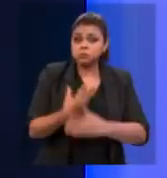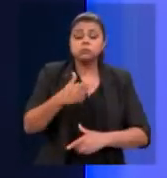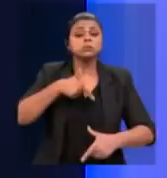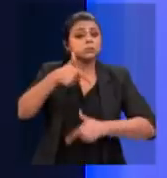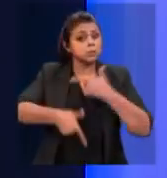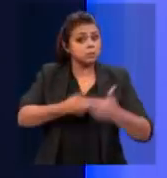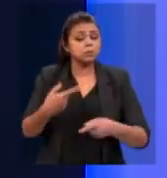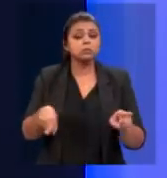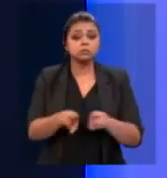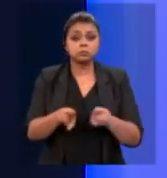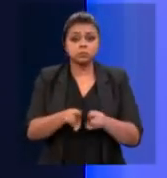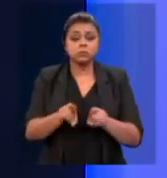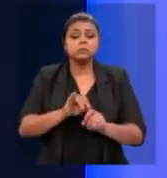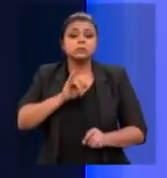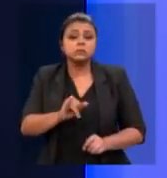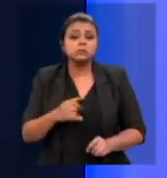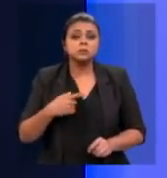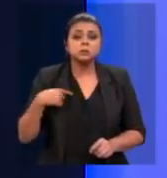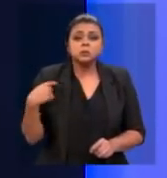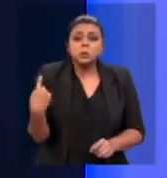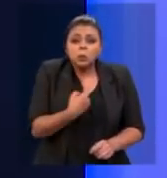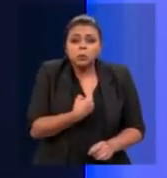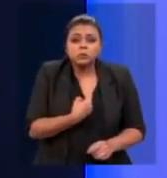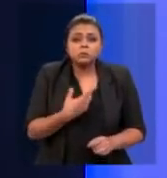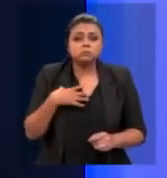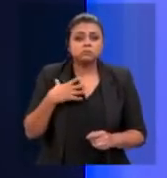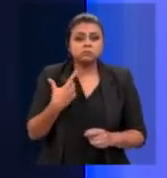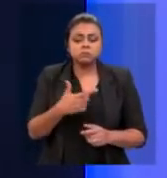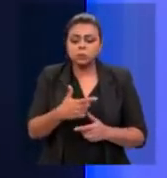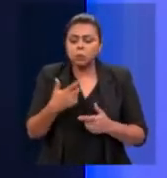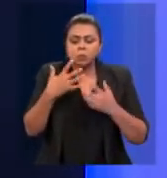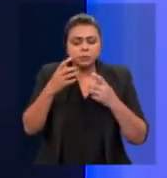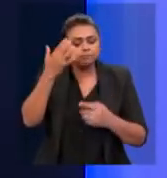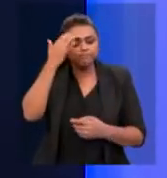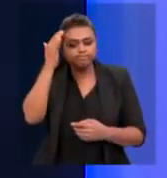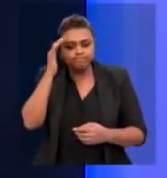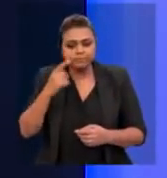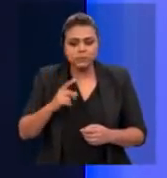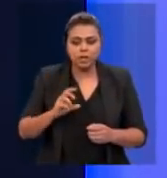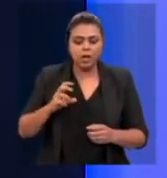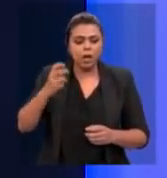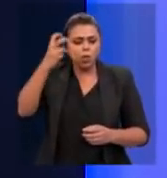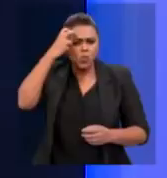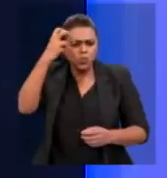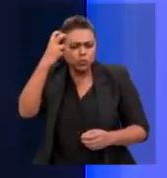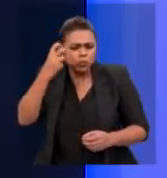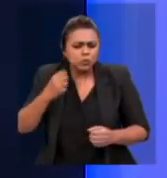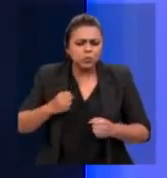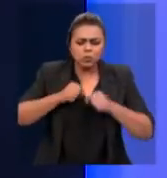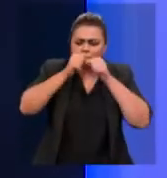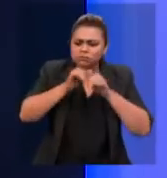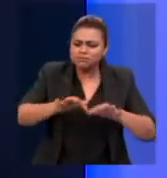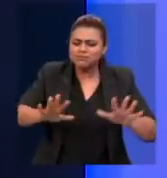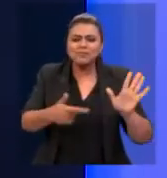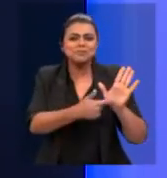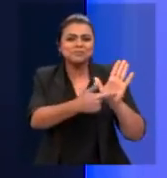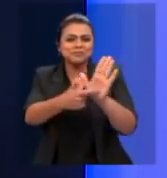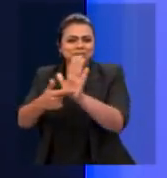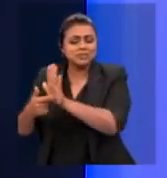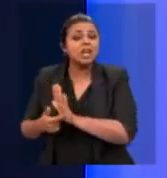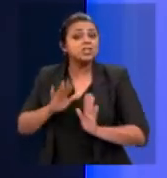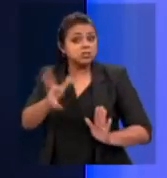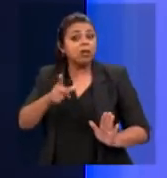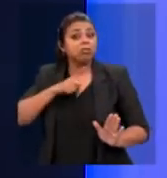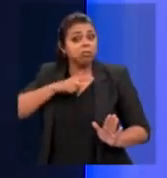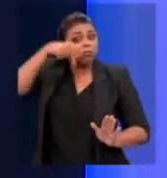então se nós não olharmos que as manifestações culturais que as notas as datas tradicionais que já existem